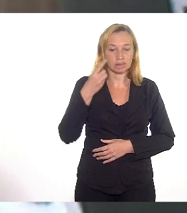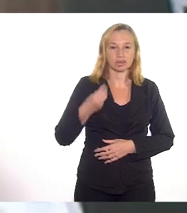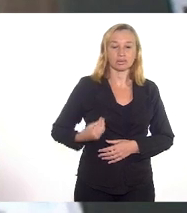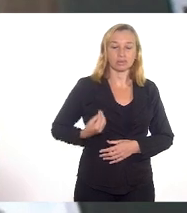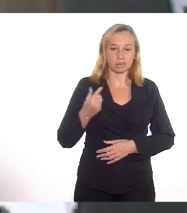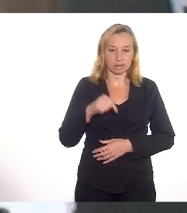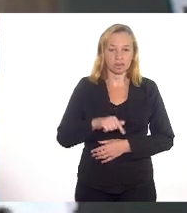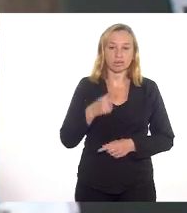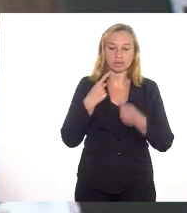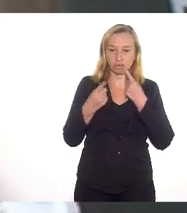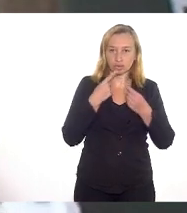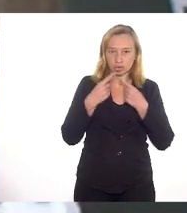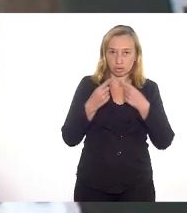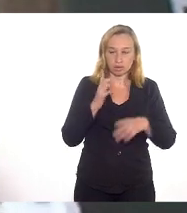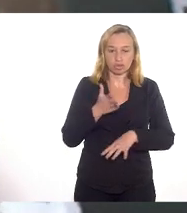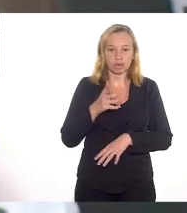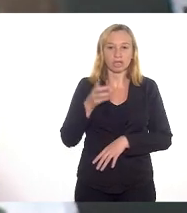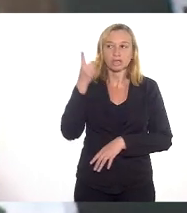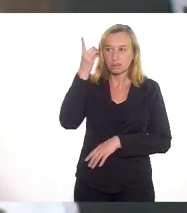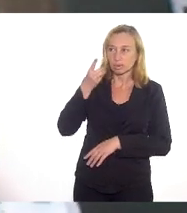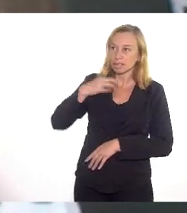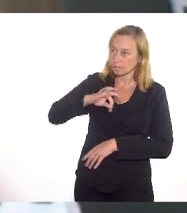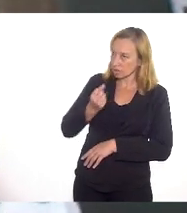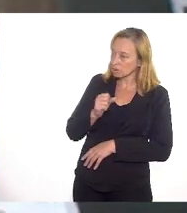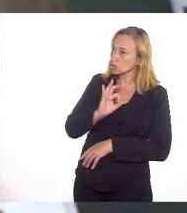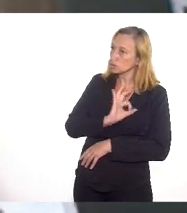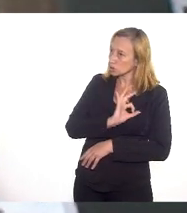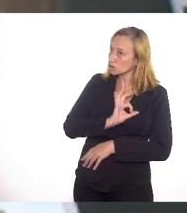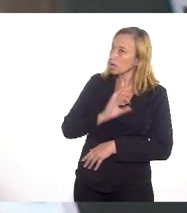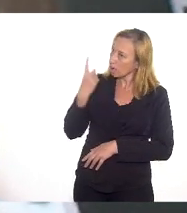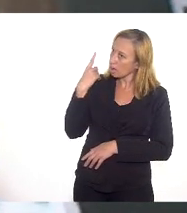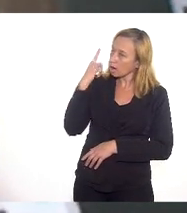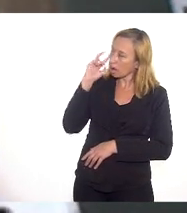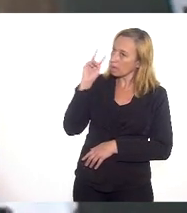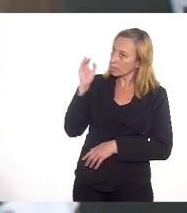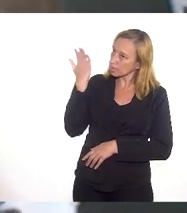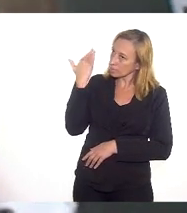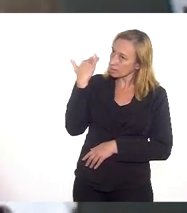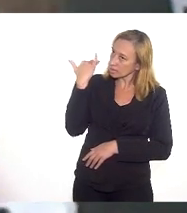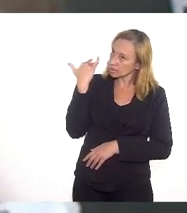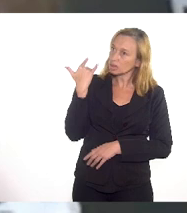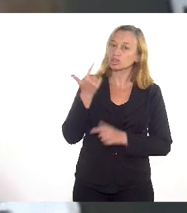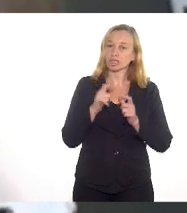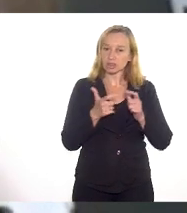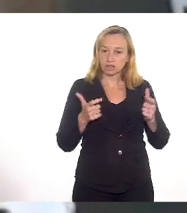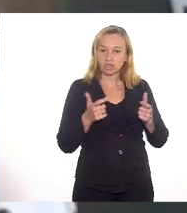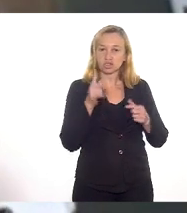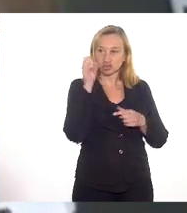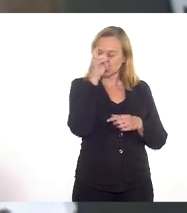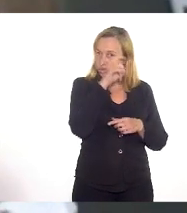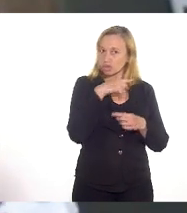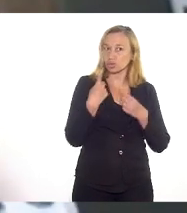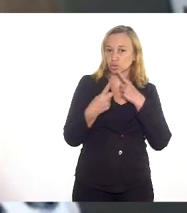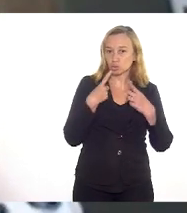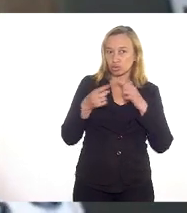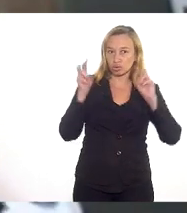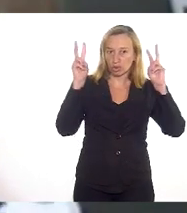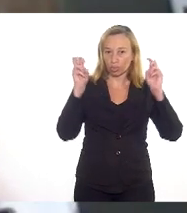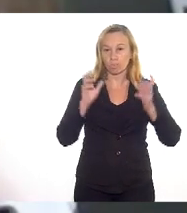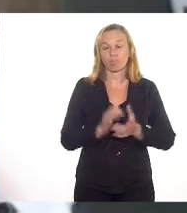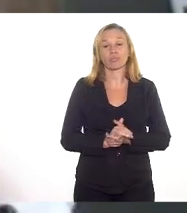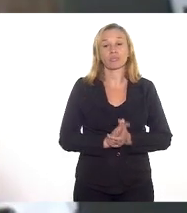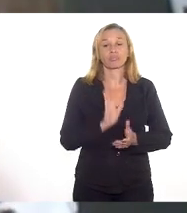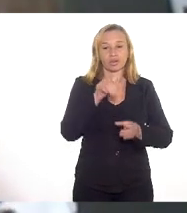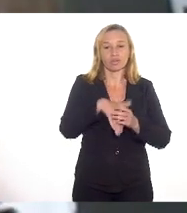discussão. Deputada Marta Rocha lembra, né? Lá atrás, na época com Paulo Ramos, das grandes dificuldades nas discussões dessa matéria.